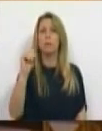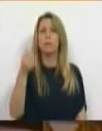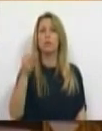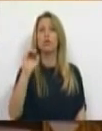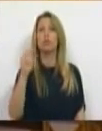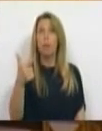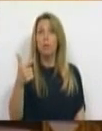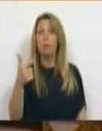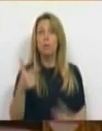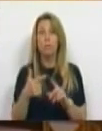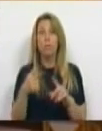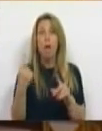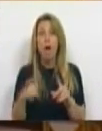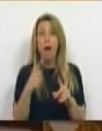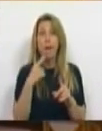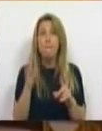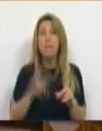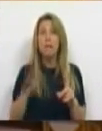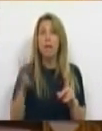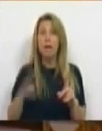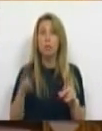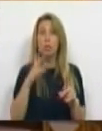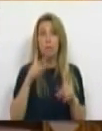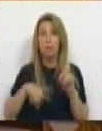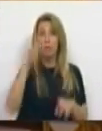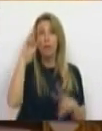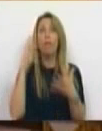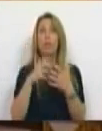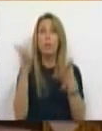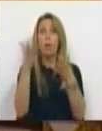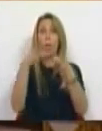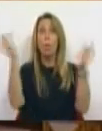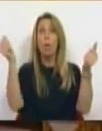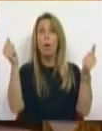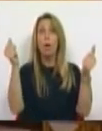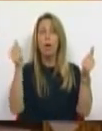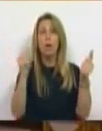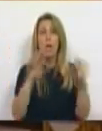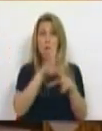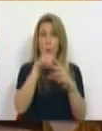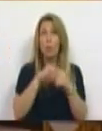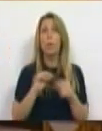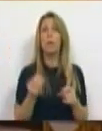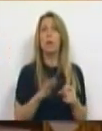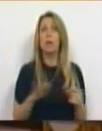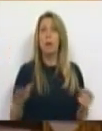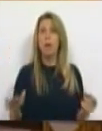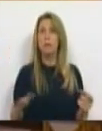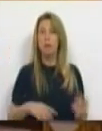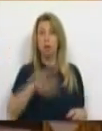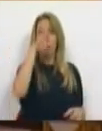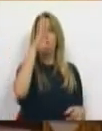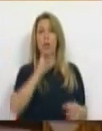estão a desaparecer milhares e milhares de refugiados, entre eles um número indeterminado de crianças, Estados que constroem